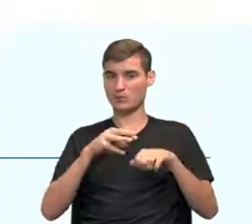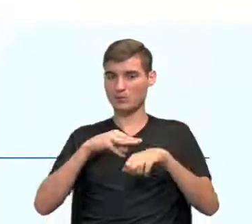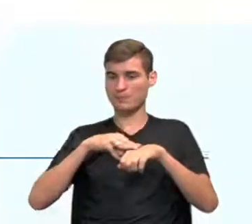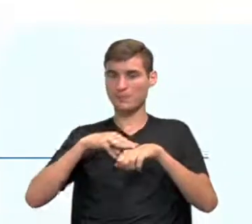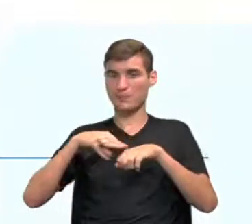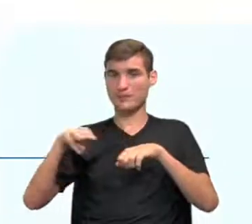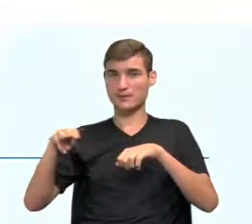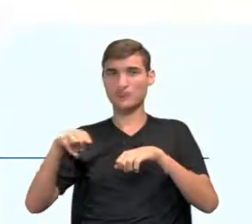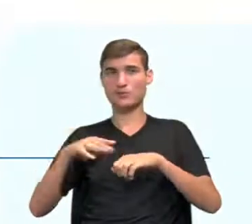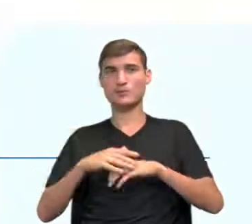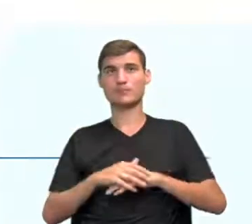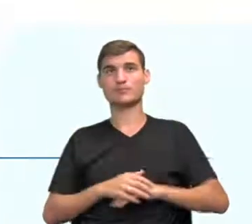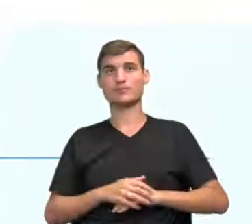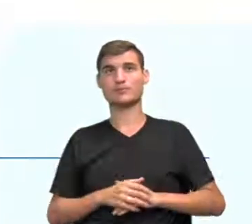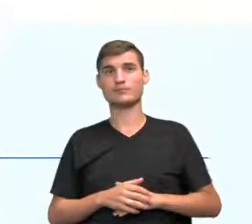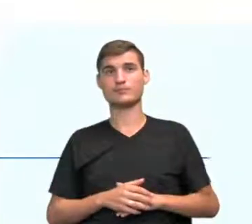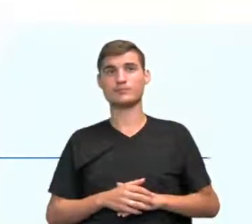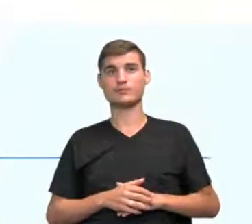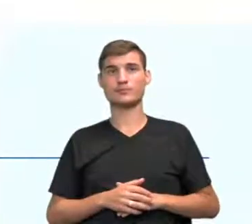eu tenho